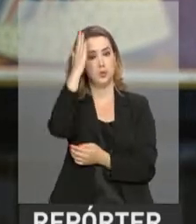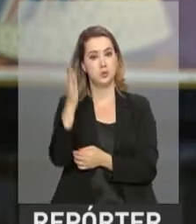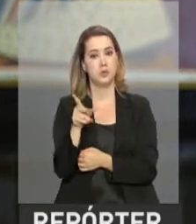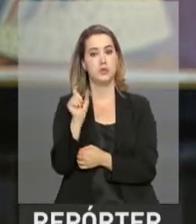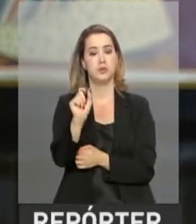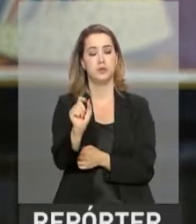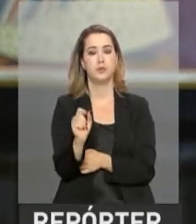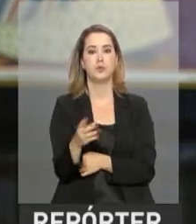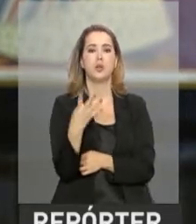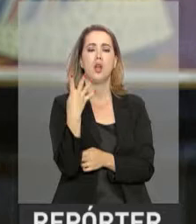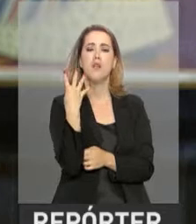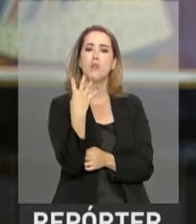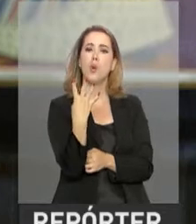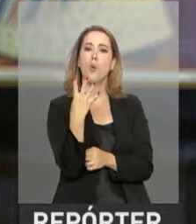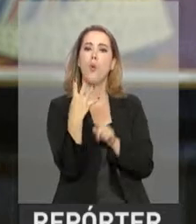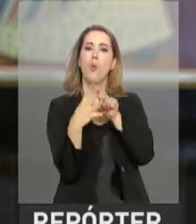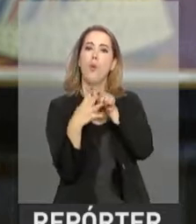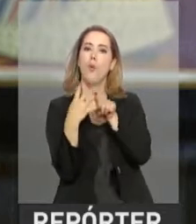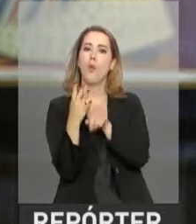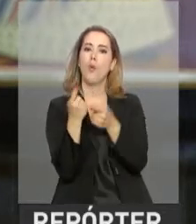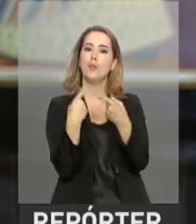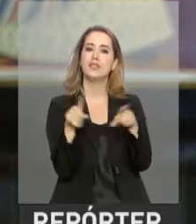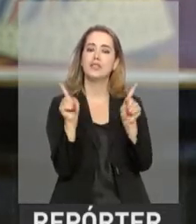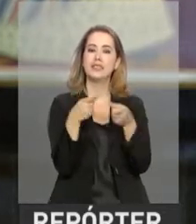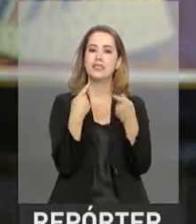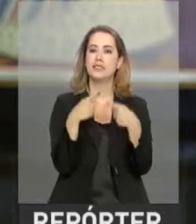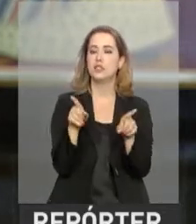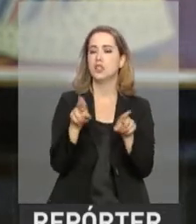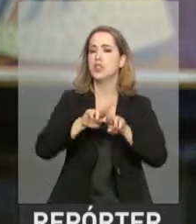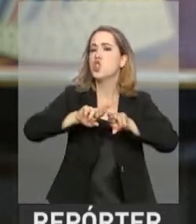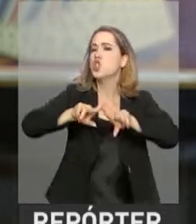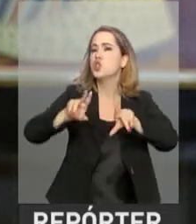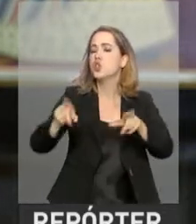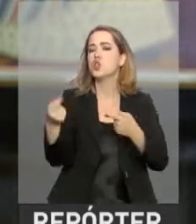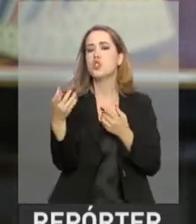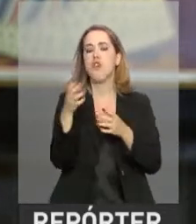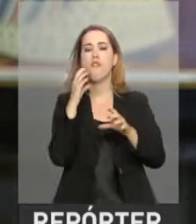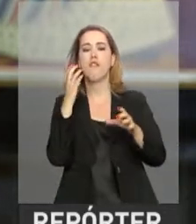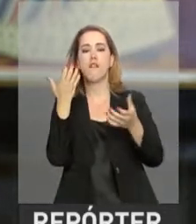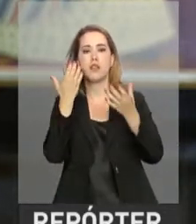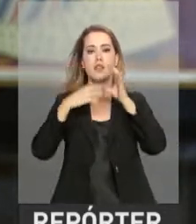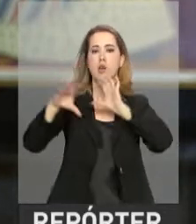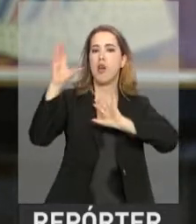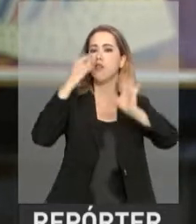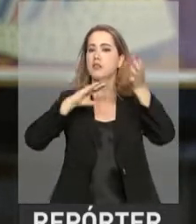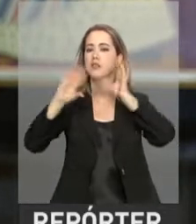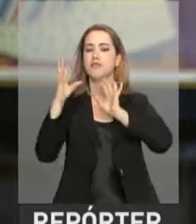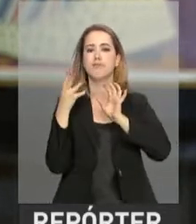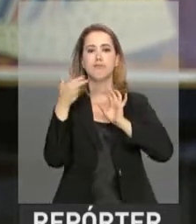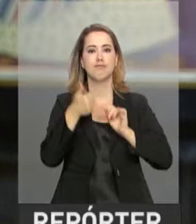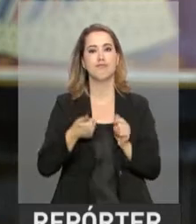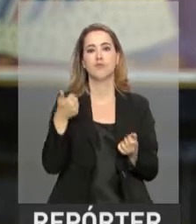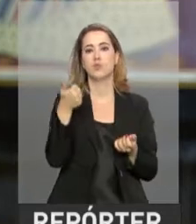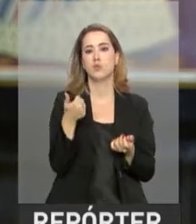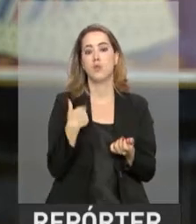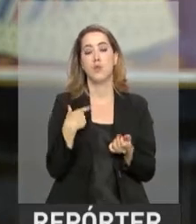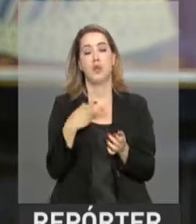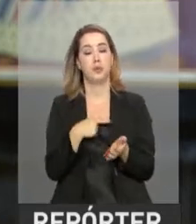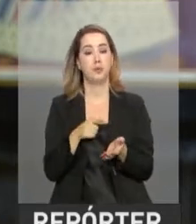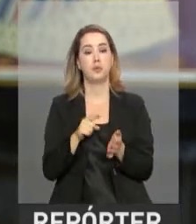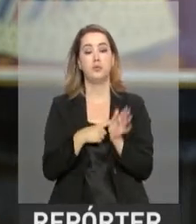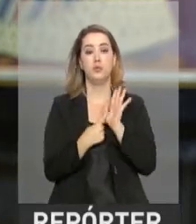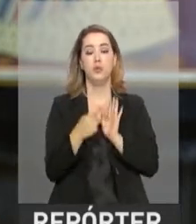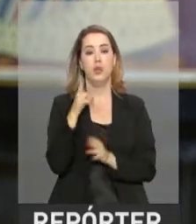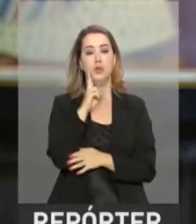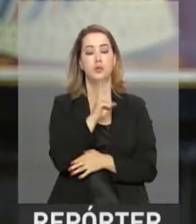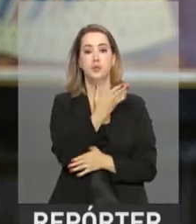noite contou com 4 números musicais, com cantores como Neguinho da Beija-Flor e Áurea Martins, que apresentou Não Deixe o Samba Morrer. Vamos